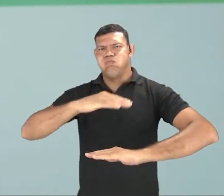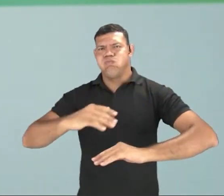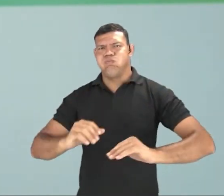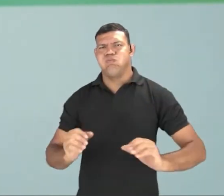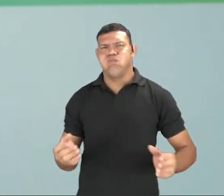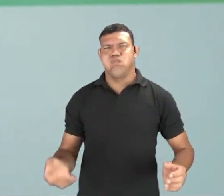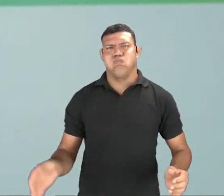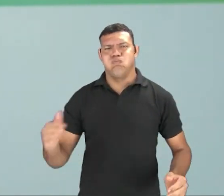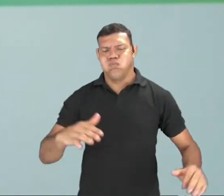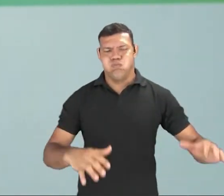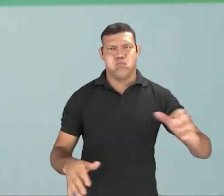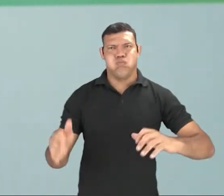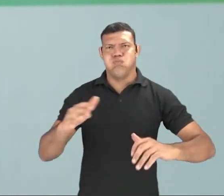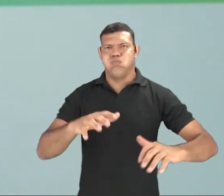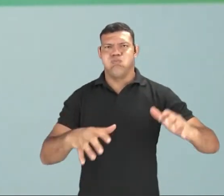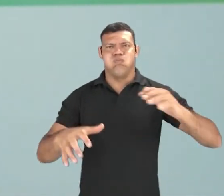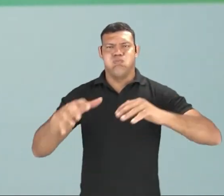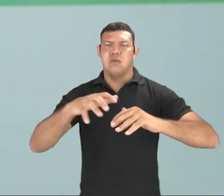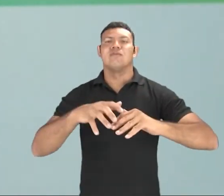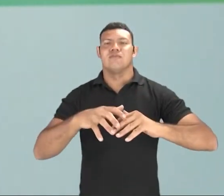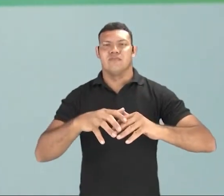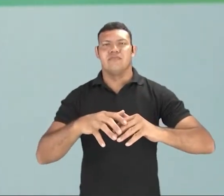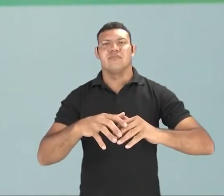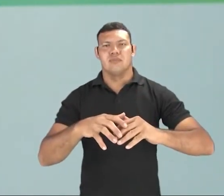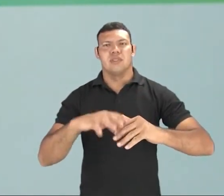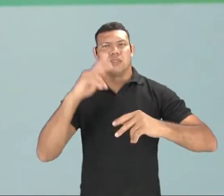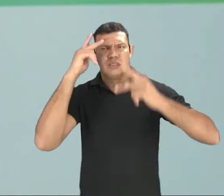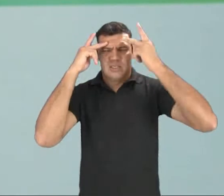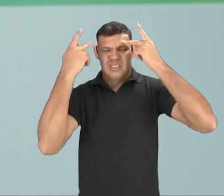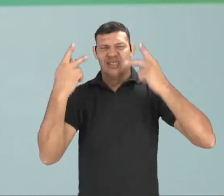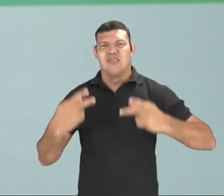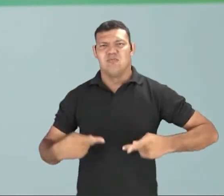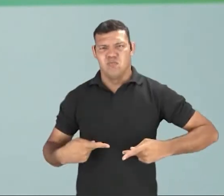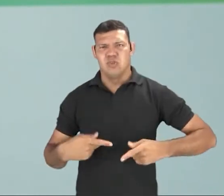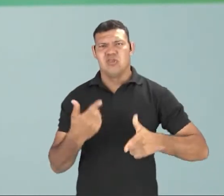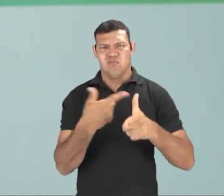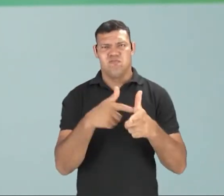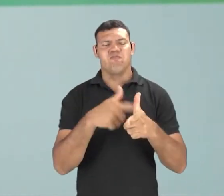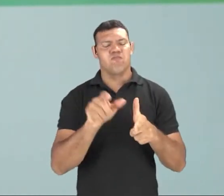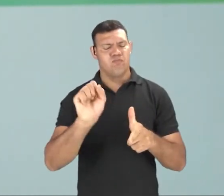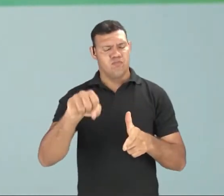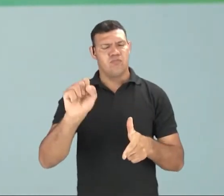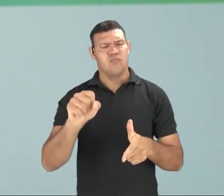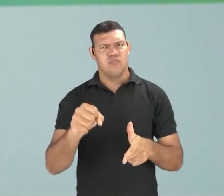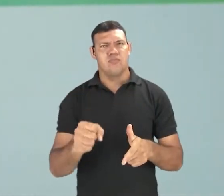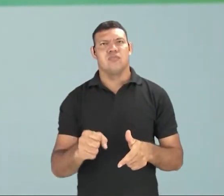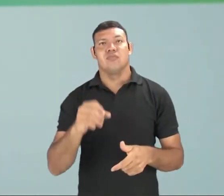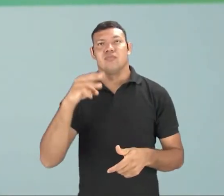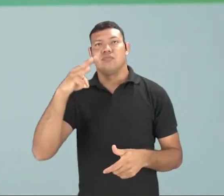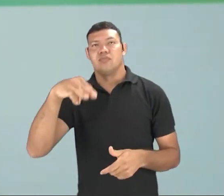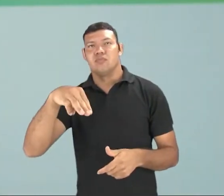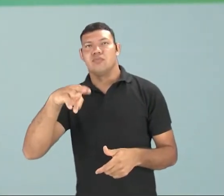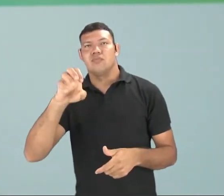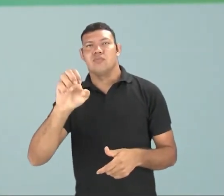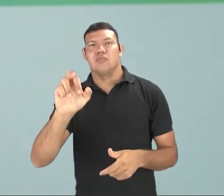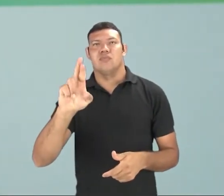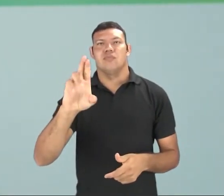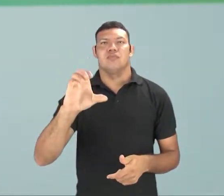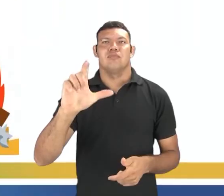ao organismo humano. Outros materiais também, mercúrio, chumbo,